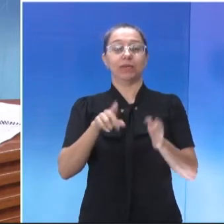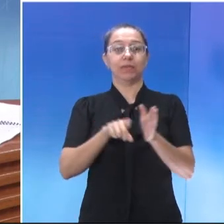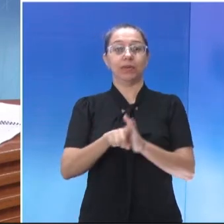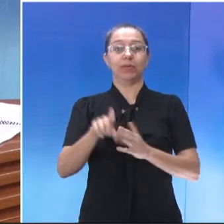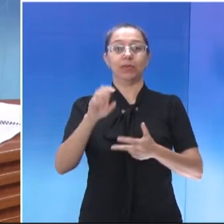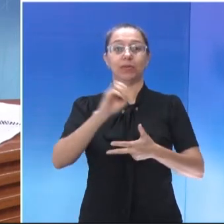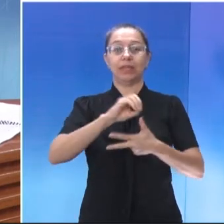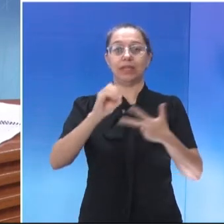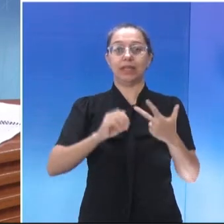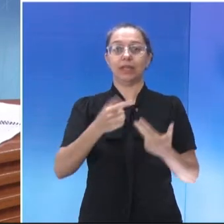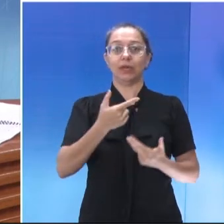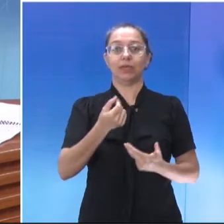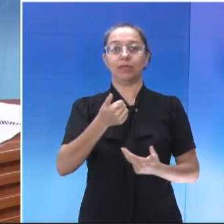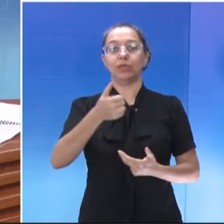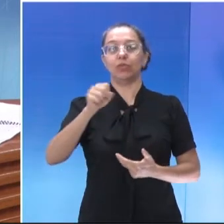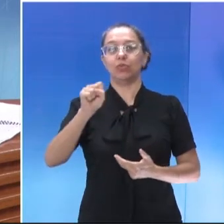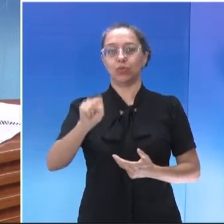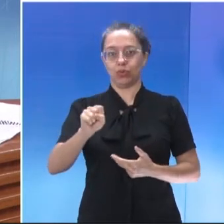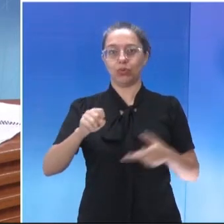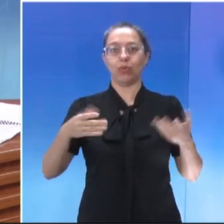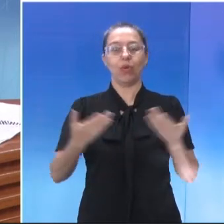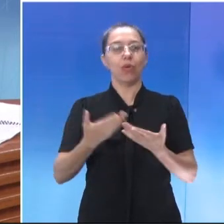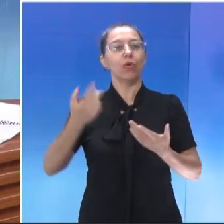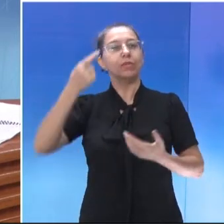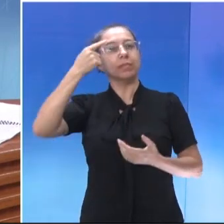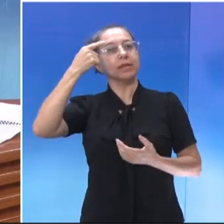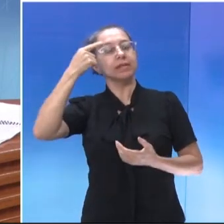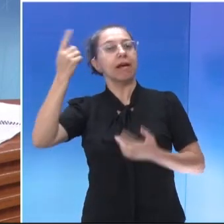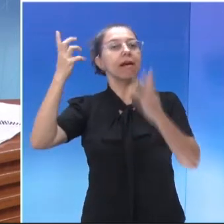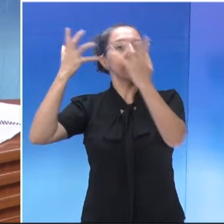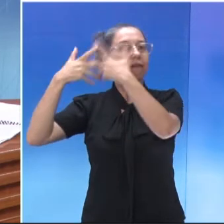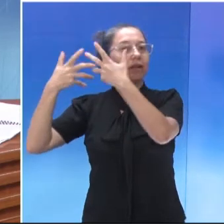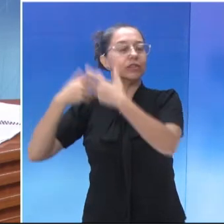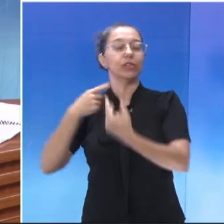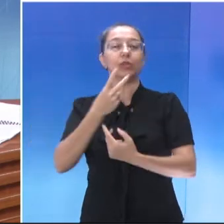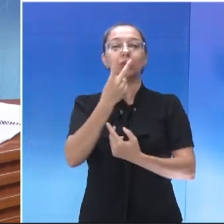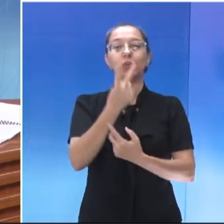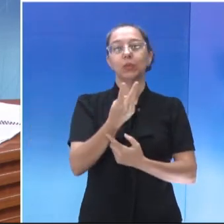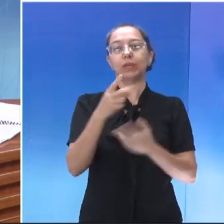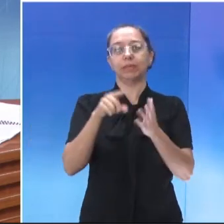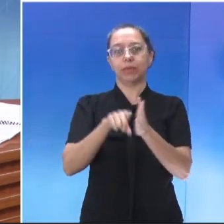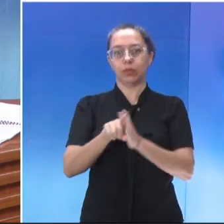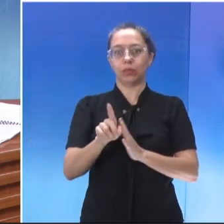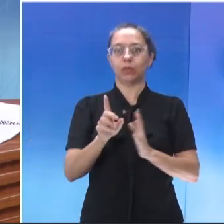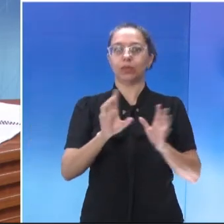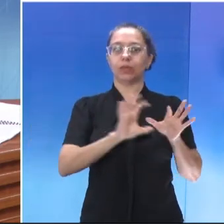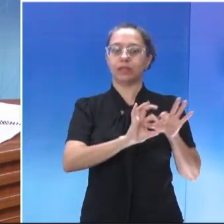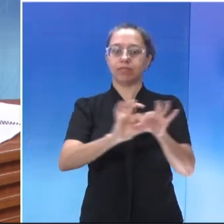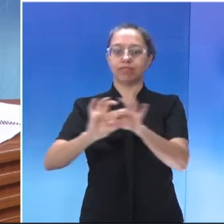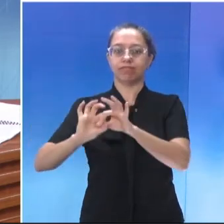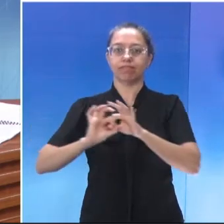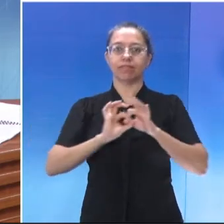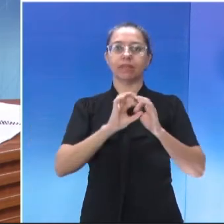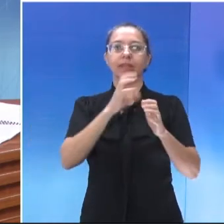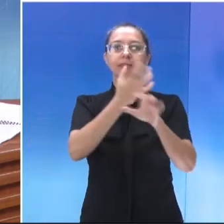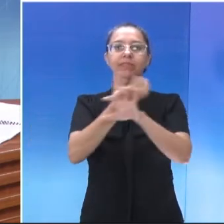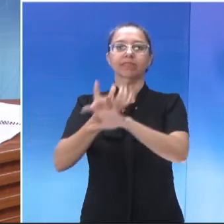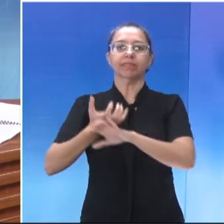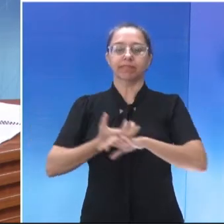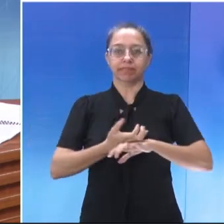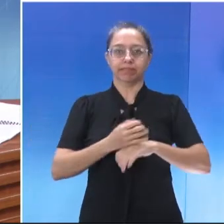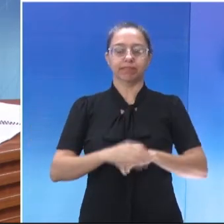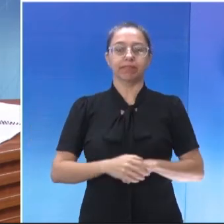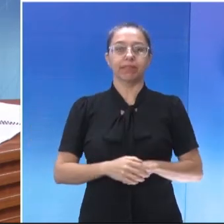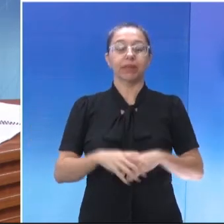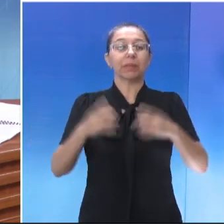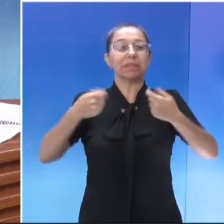Hoje nós vamos estudar, refletir, conhecer duas questões interdisciplinares, tá? Essas questões exigem muito mais